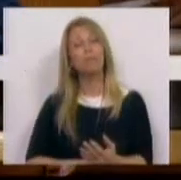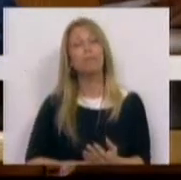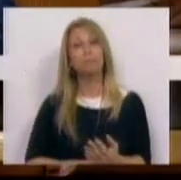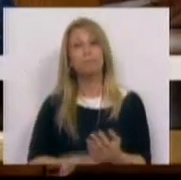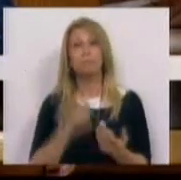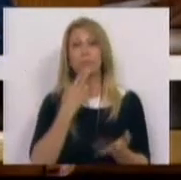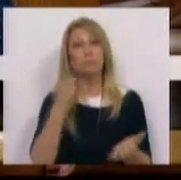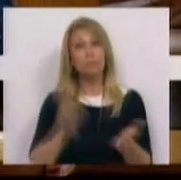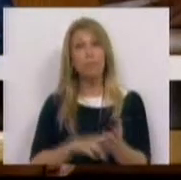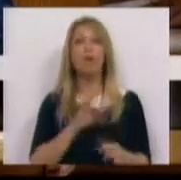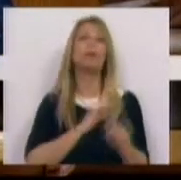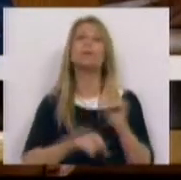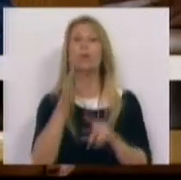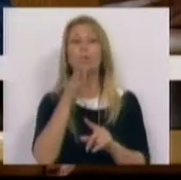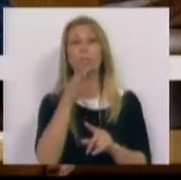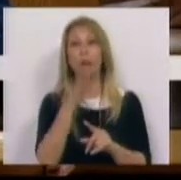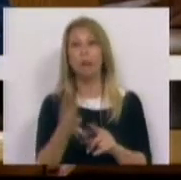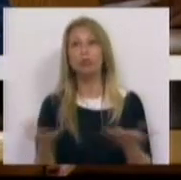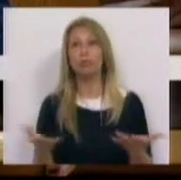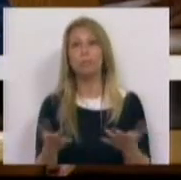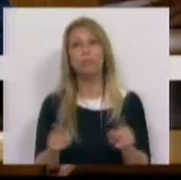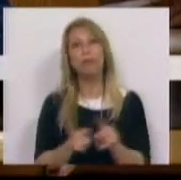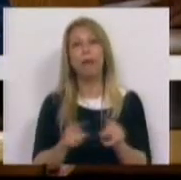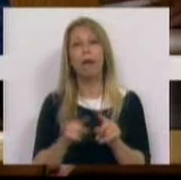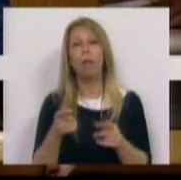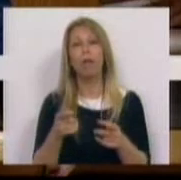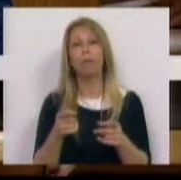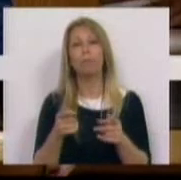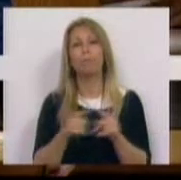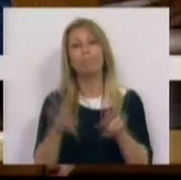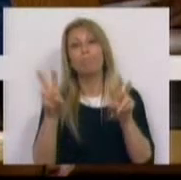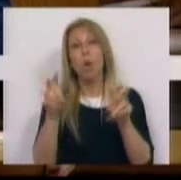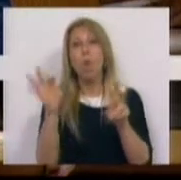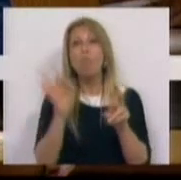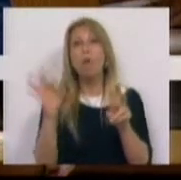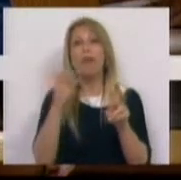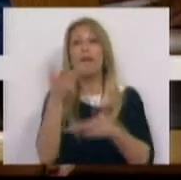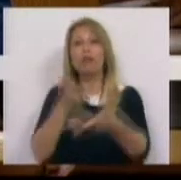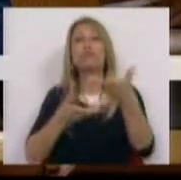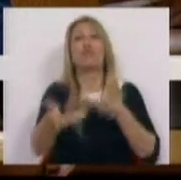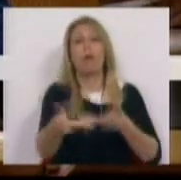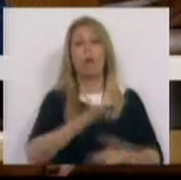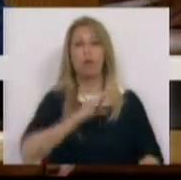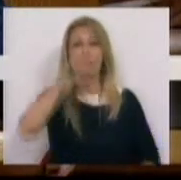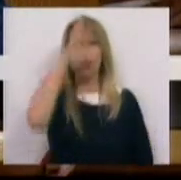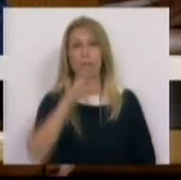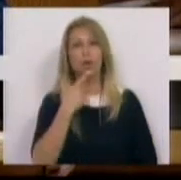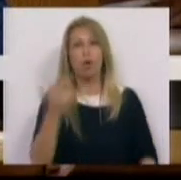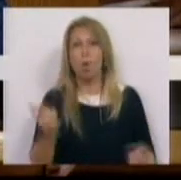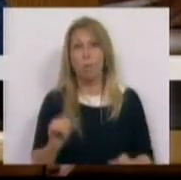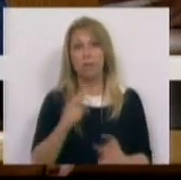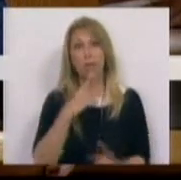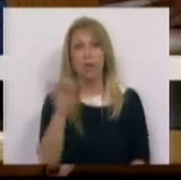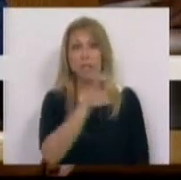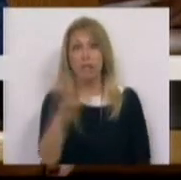Mas a verdade, senhores deputados, é que a moeda de troca, senhor ministro, não pode ser haver menos 600 escolas a